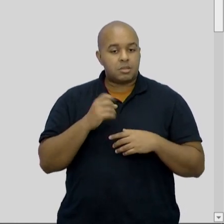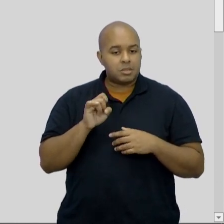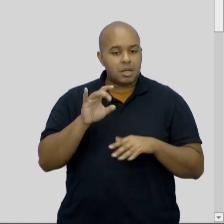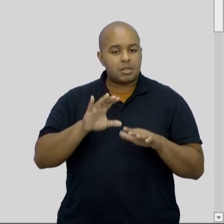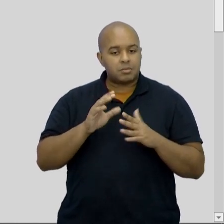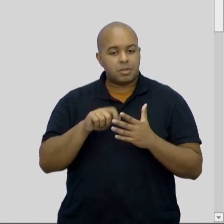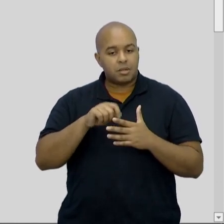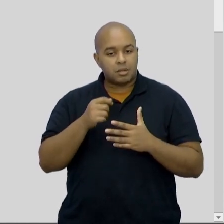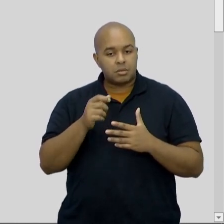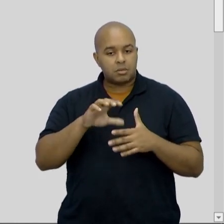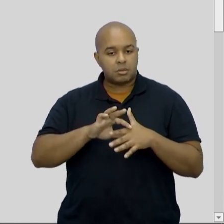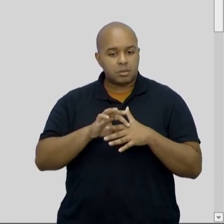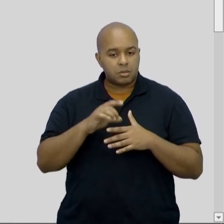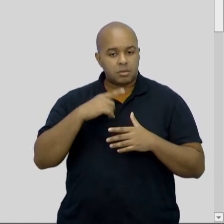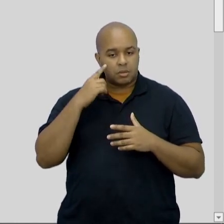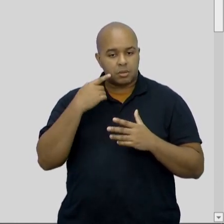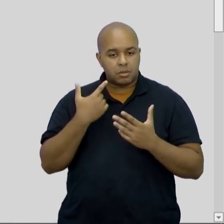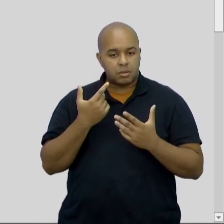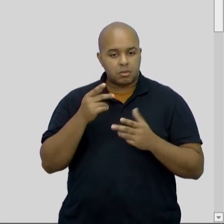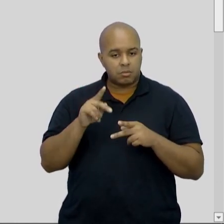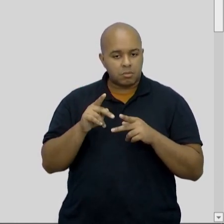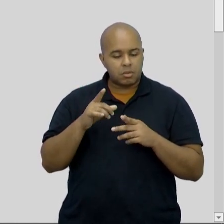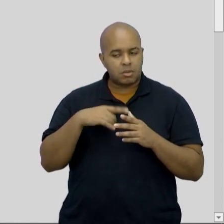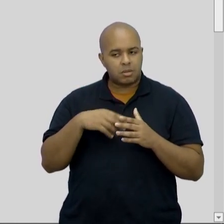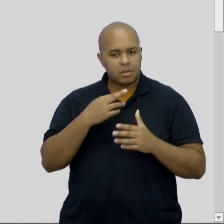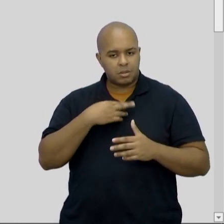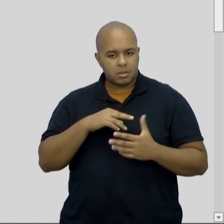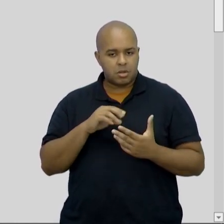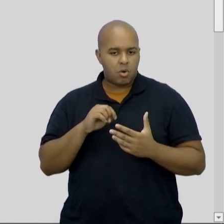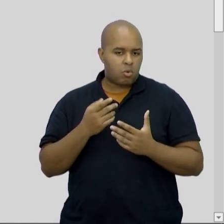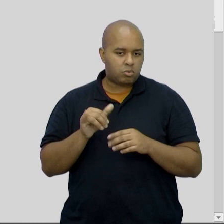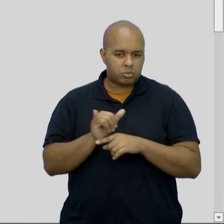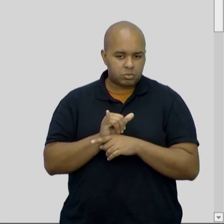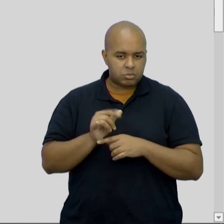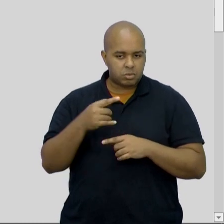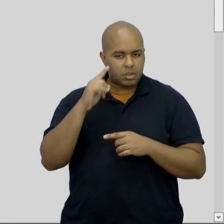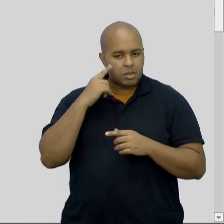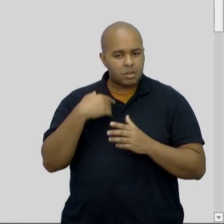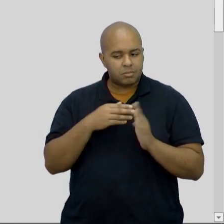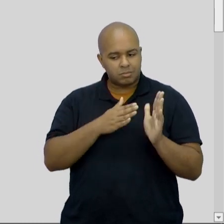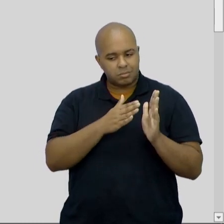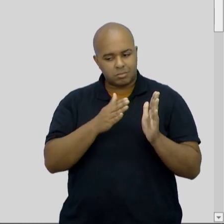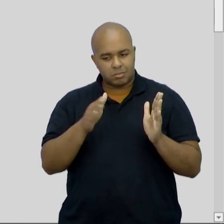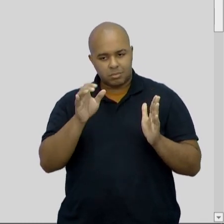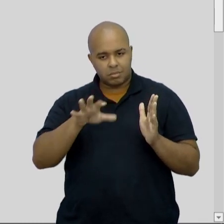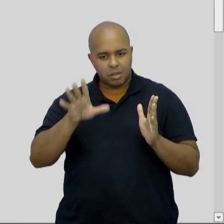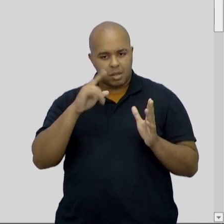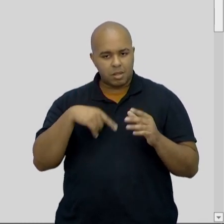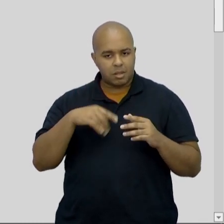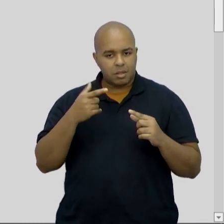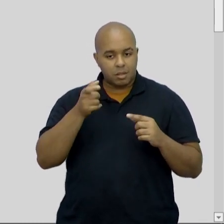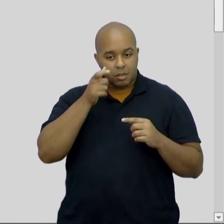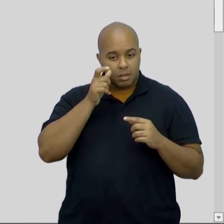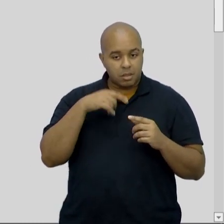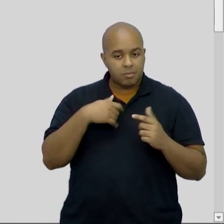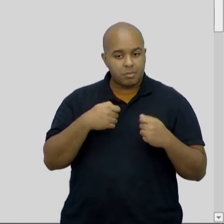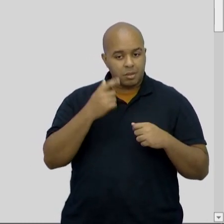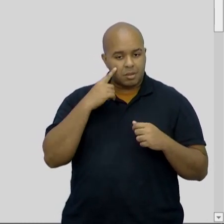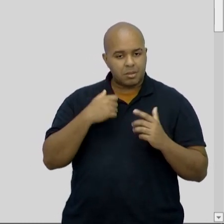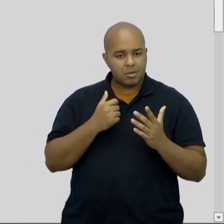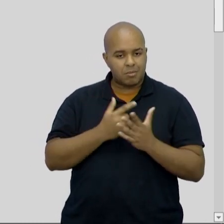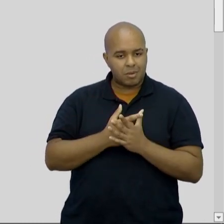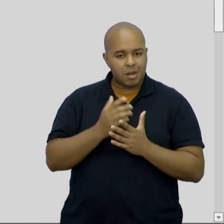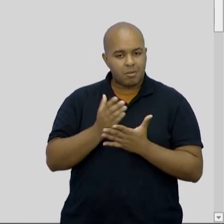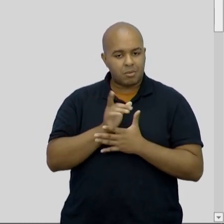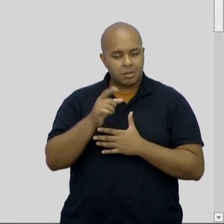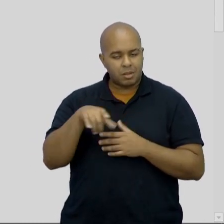nenhuma carta de líder, povo, religião ou estrutura da linha do tempo geral me interesse, devo comprar